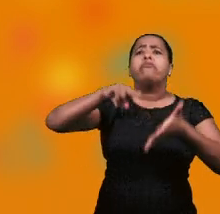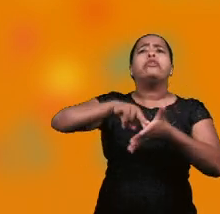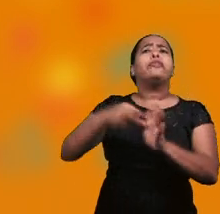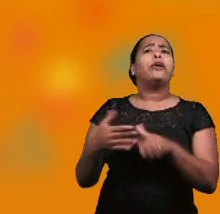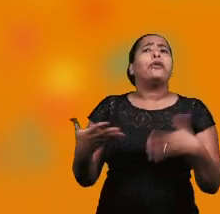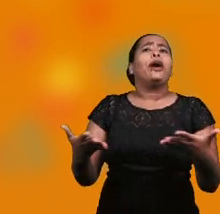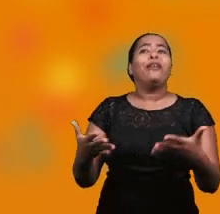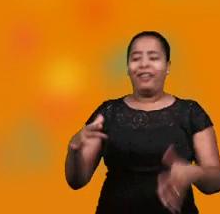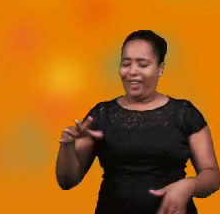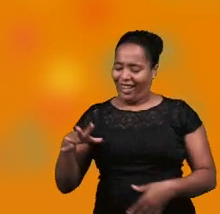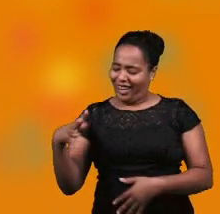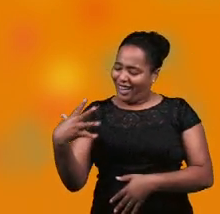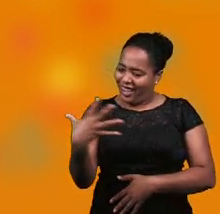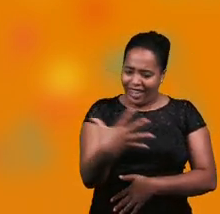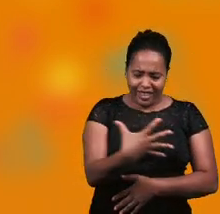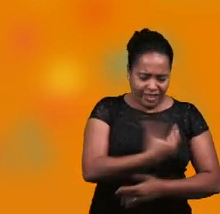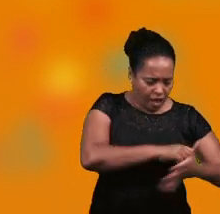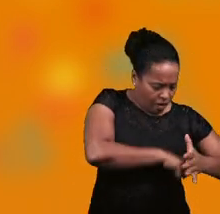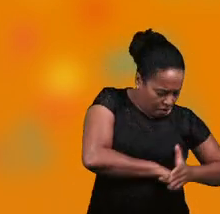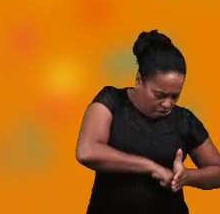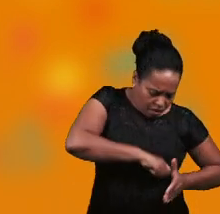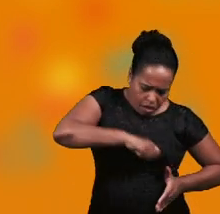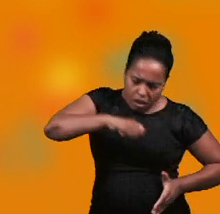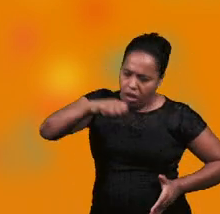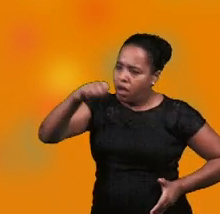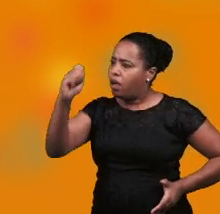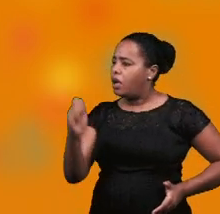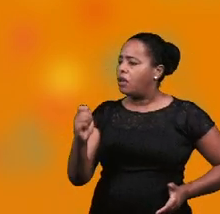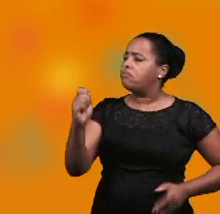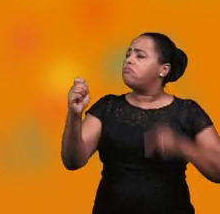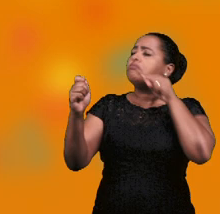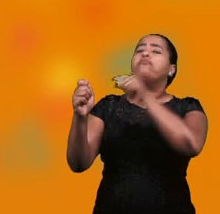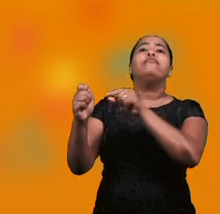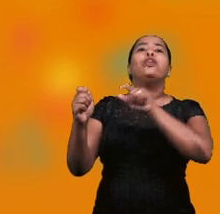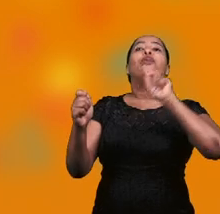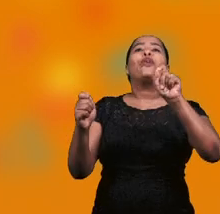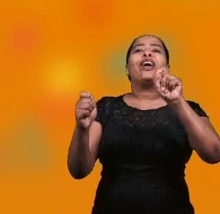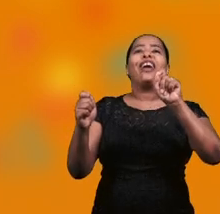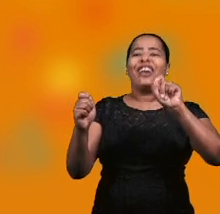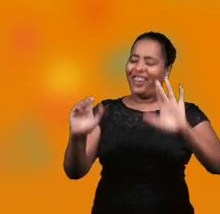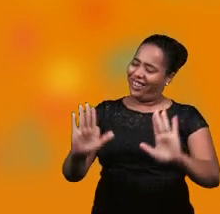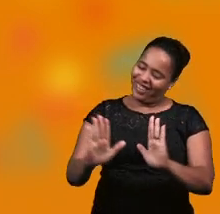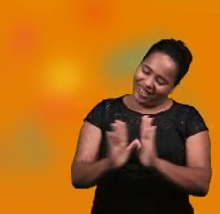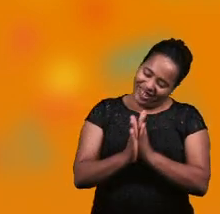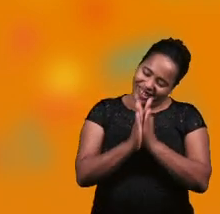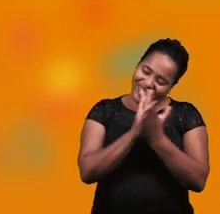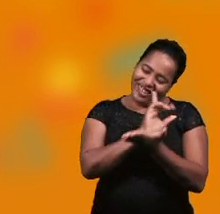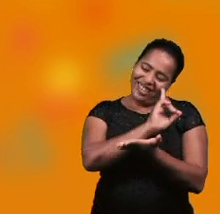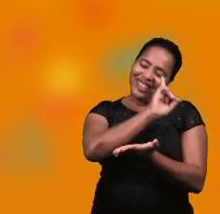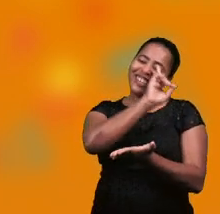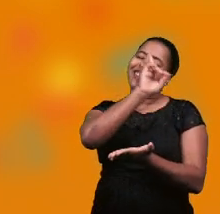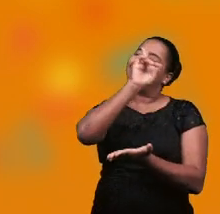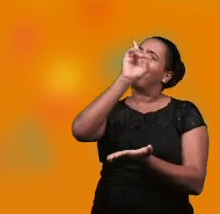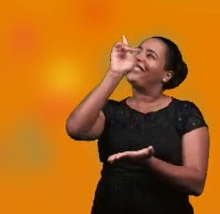da salvação e a espada do Espírito, que é a palavra